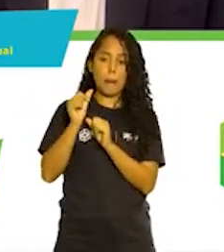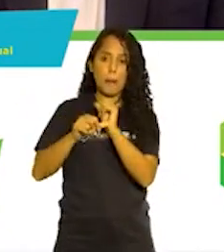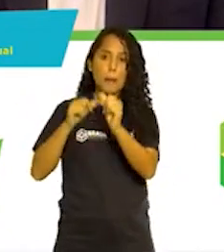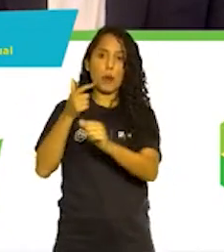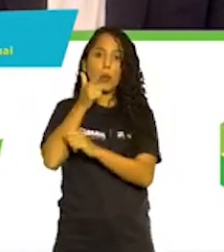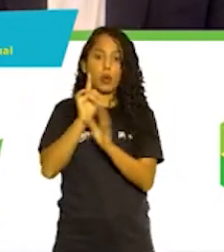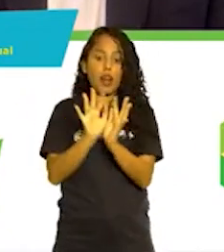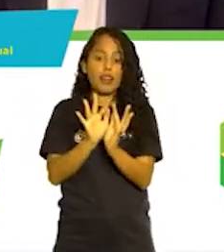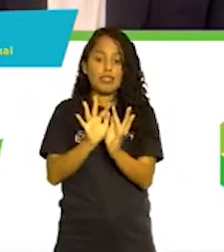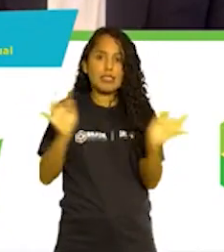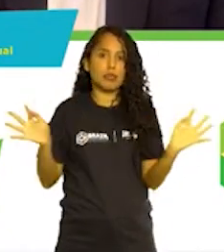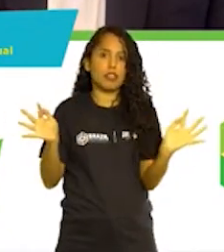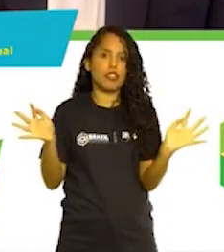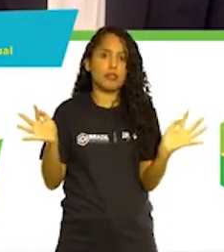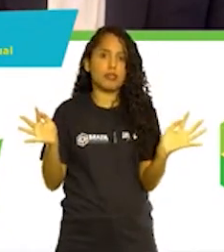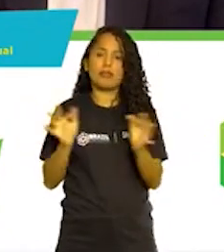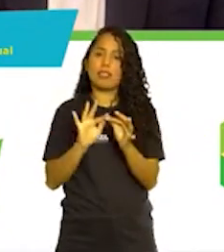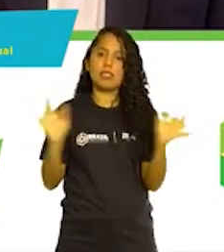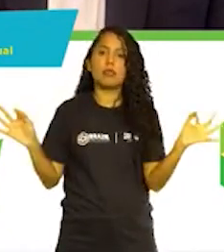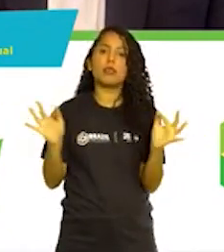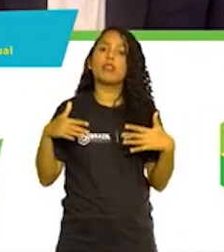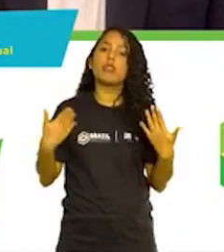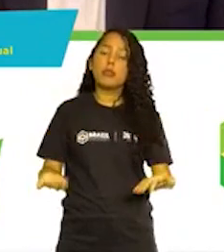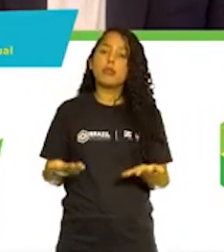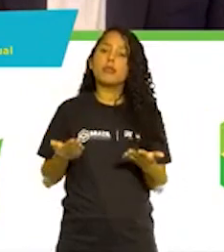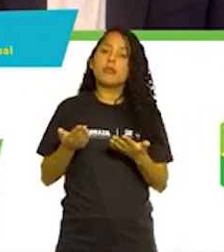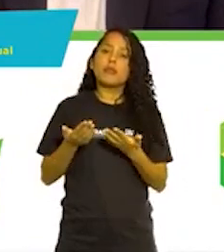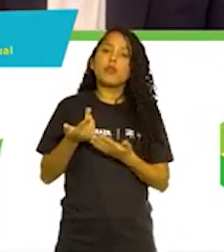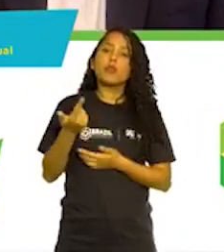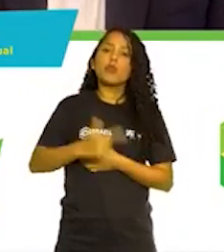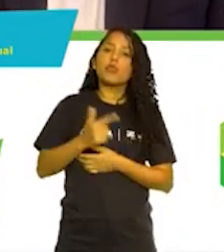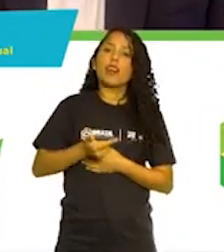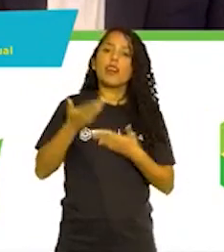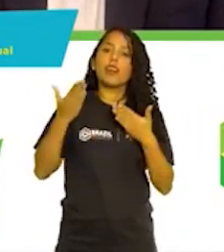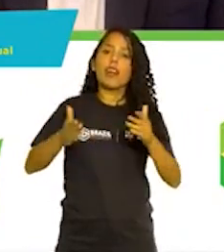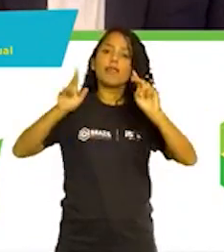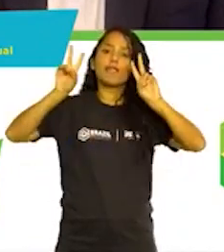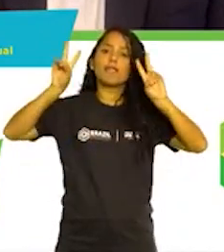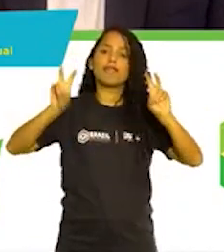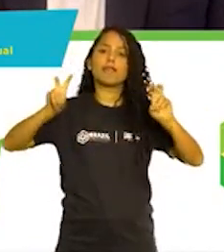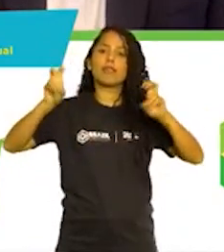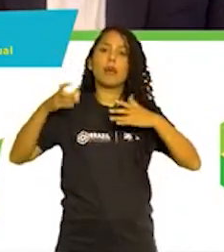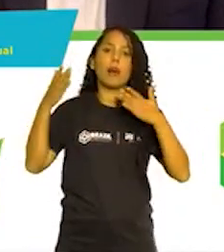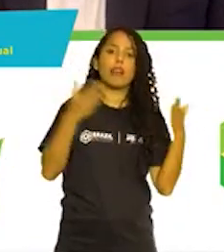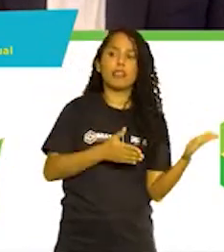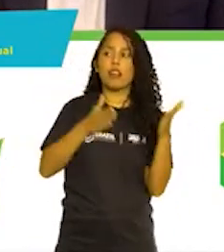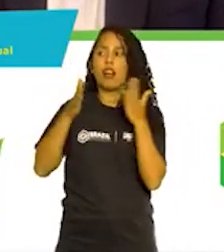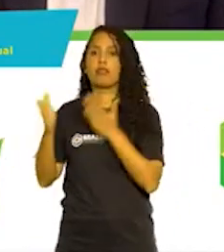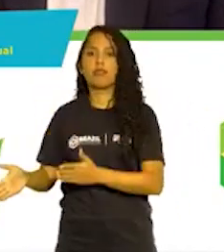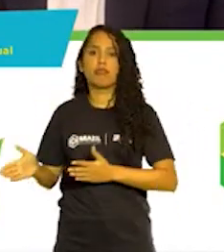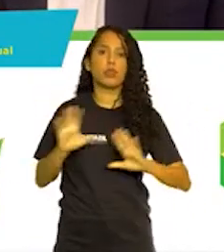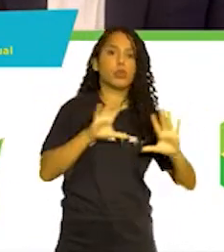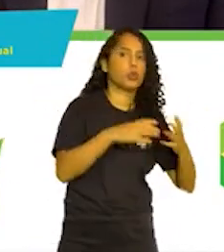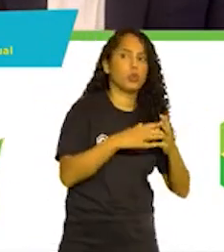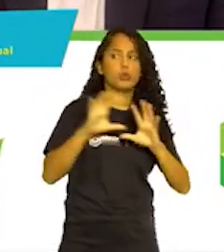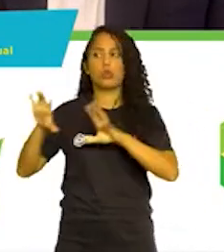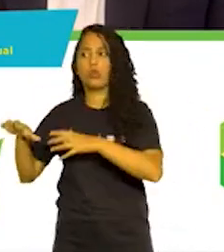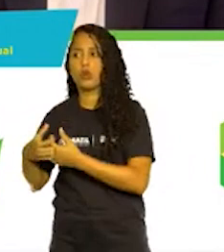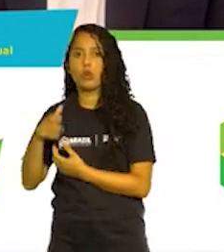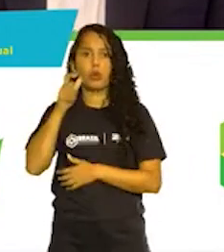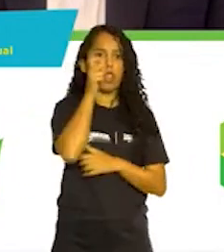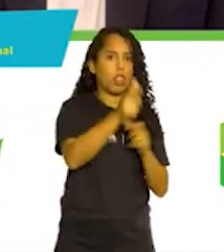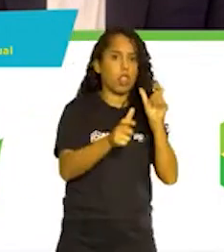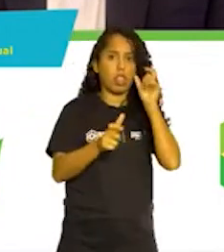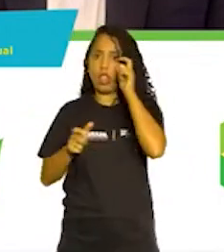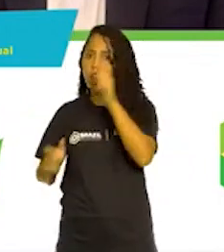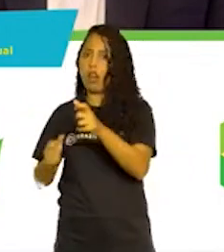vez para que a gente não tivesse exatamente essa discussão aqui ou ali de cada grupo de interesse poderoso. Porque